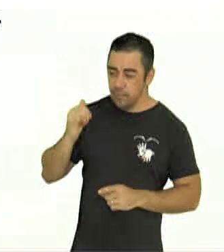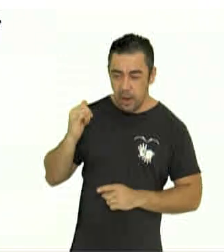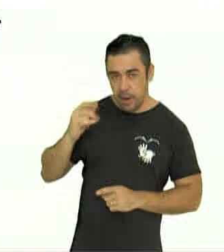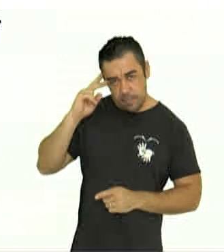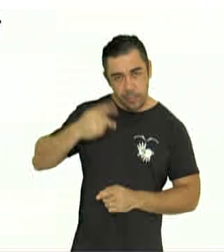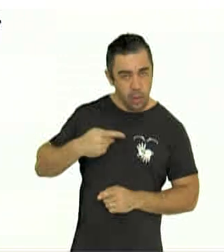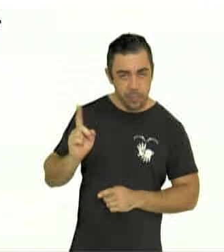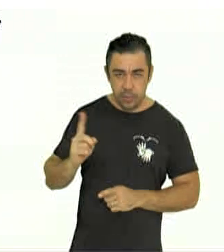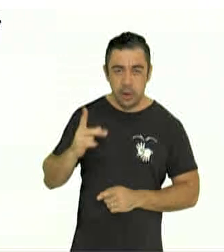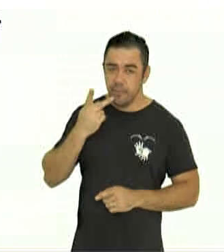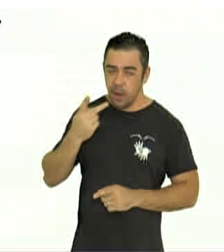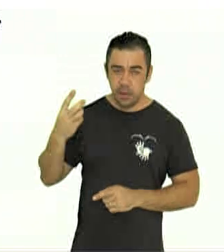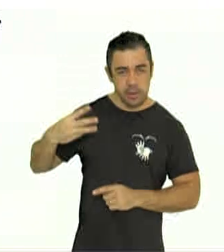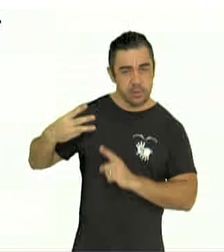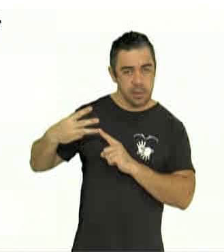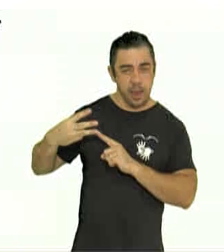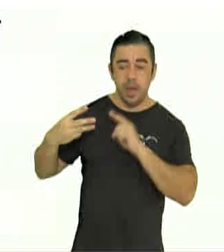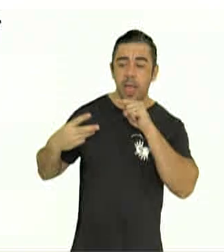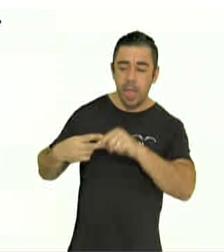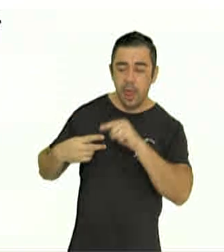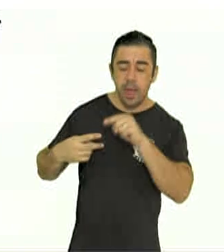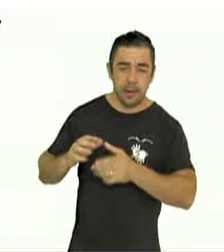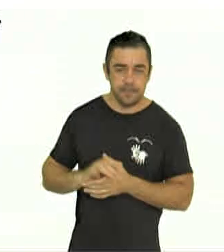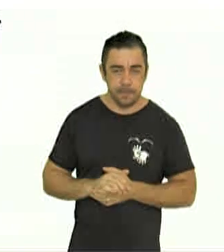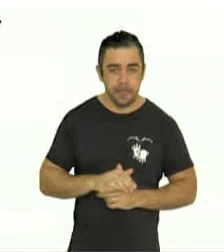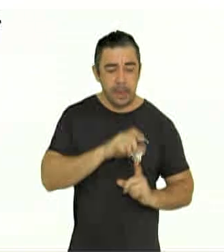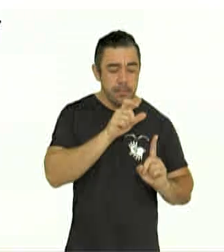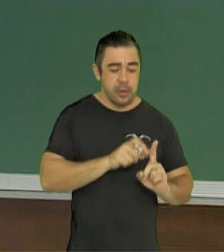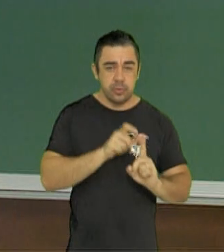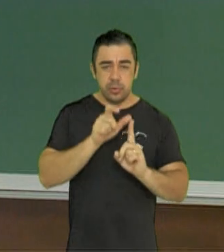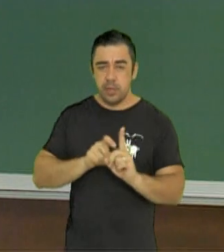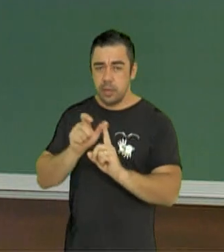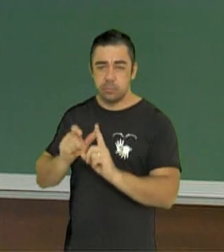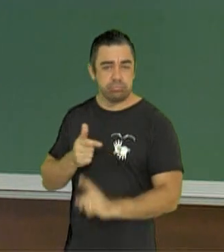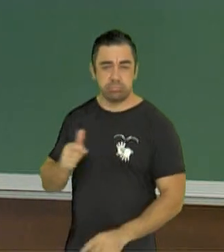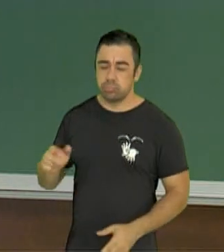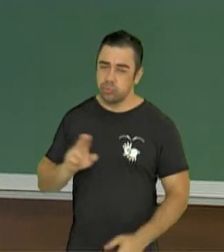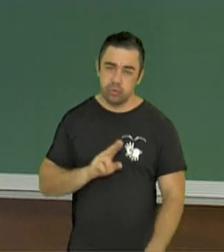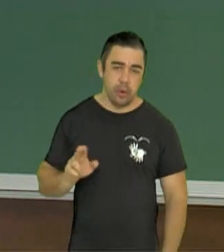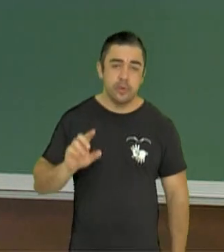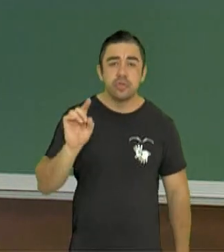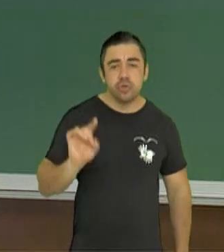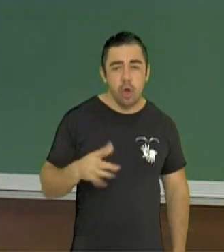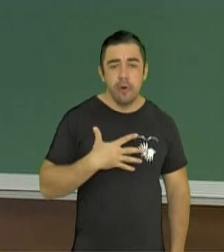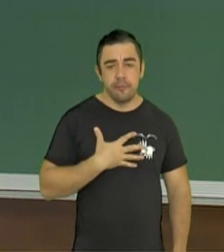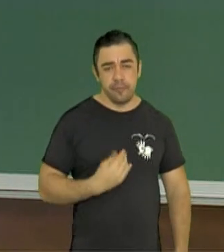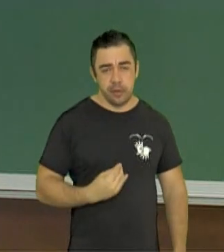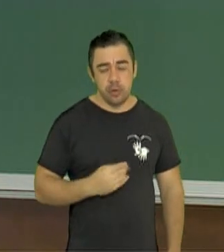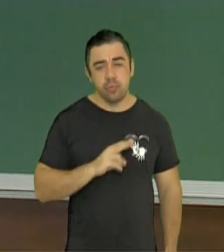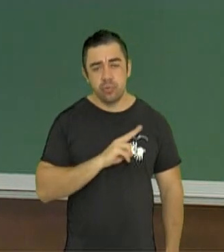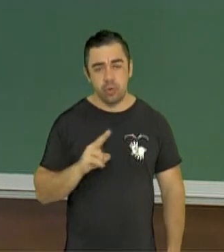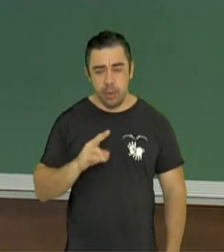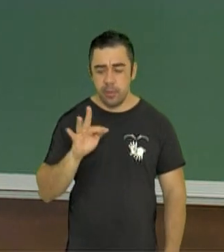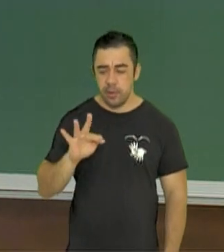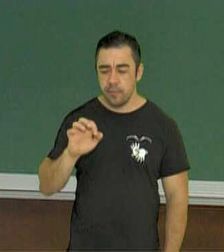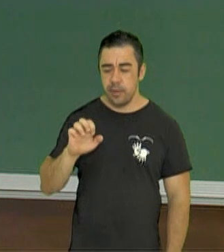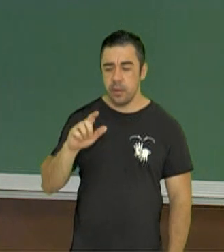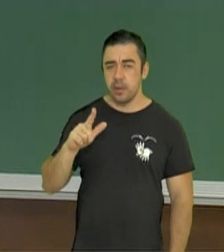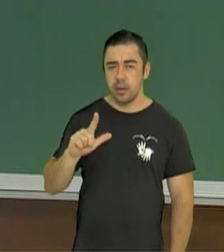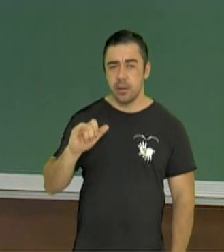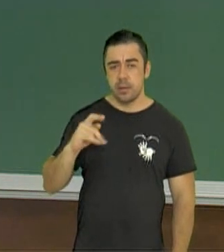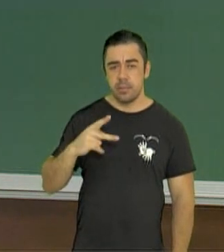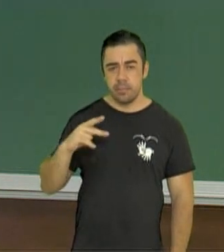em terceira pessoa, onde os personagens não têm nome nenhum deles, com exceção do filho, que é chamado de Felipe,